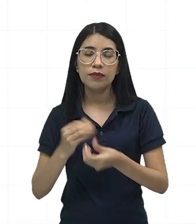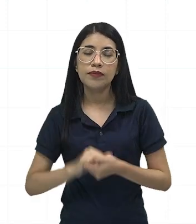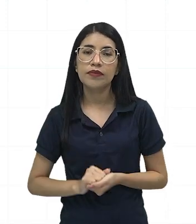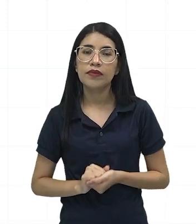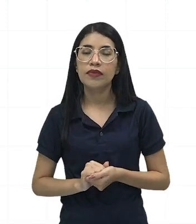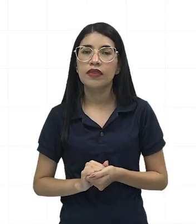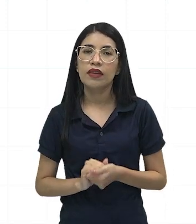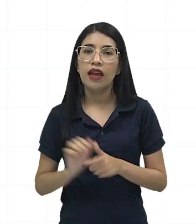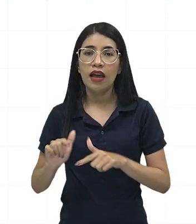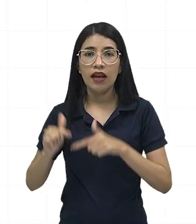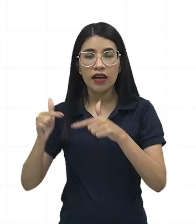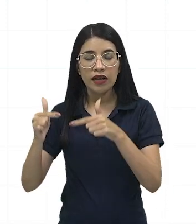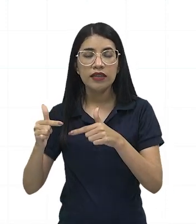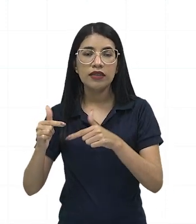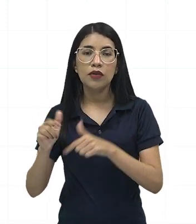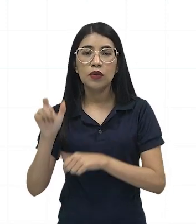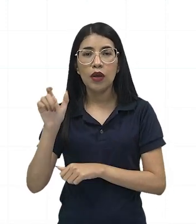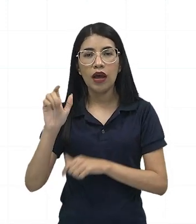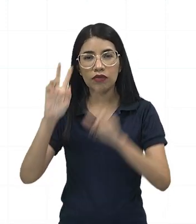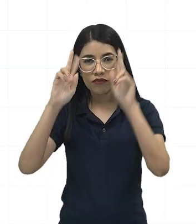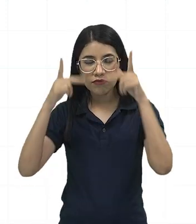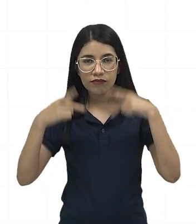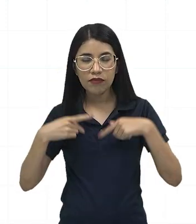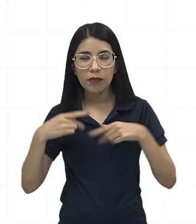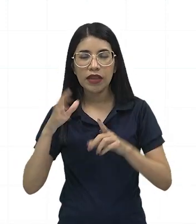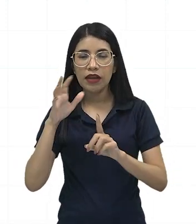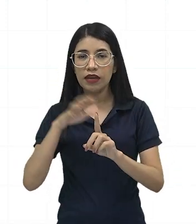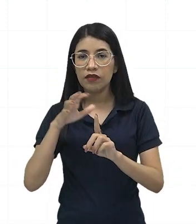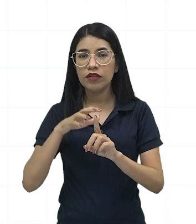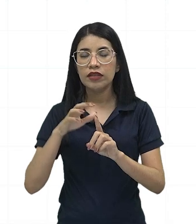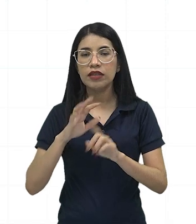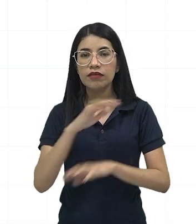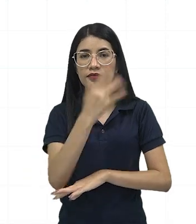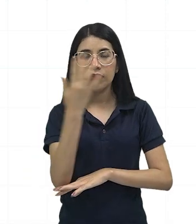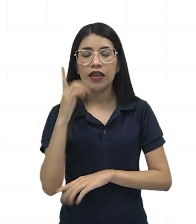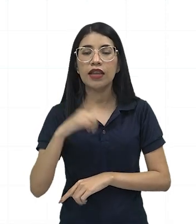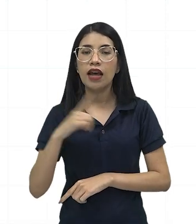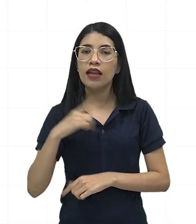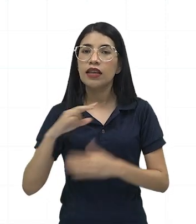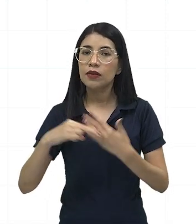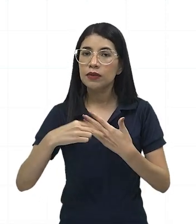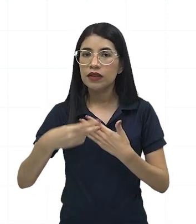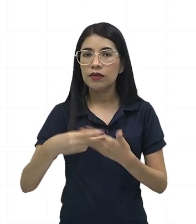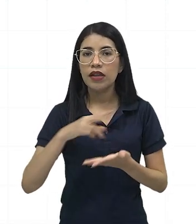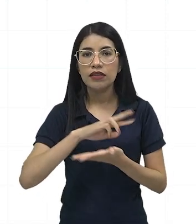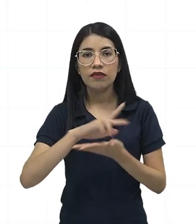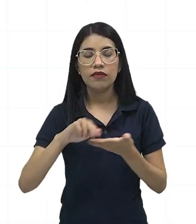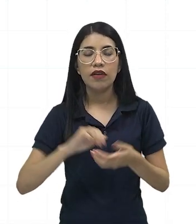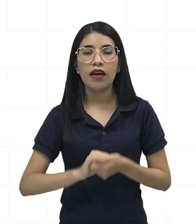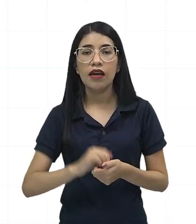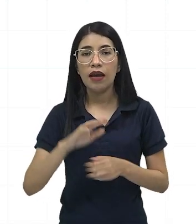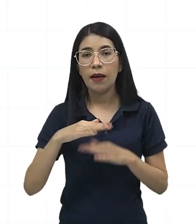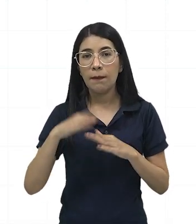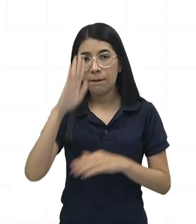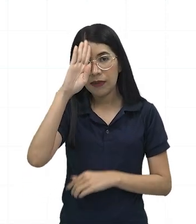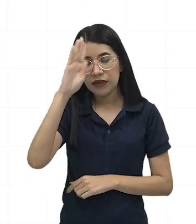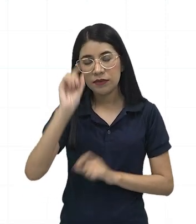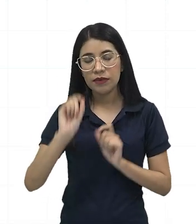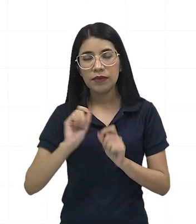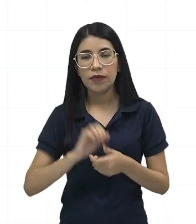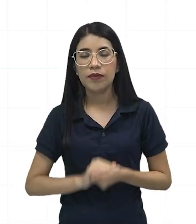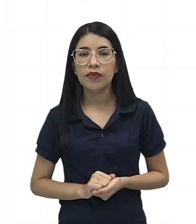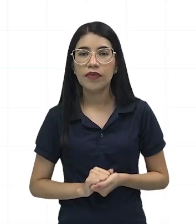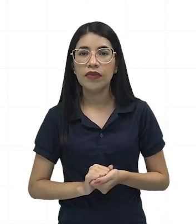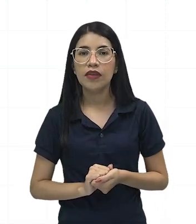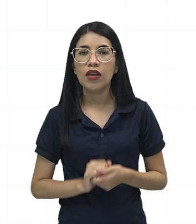do homem na natureza. Provoca algumas consequências, né? Sendo que a mais conhecida são as